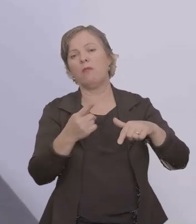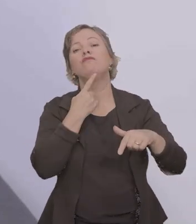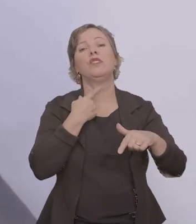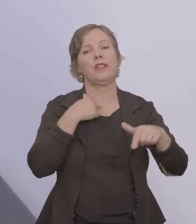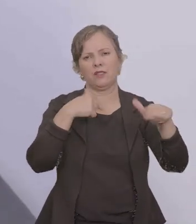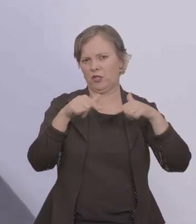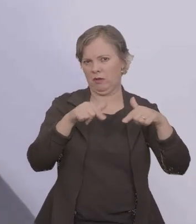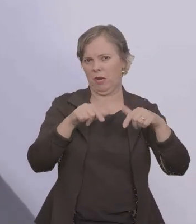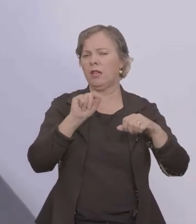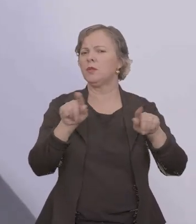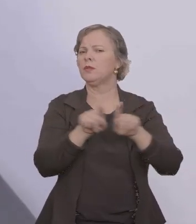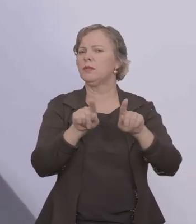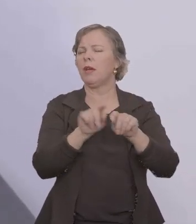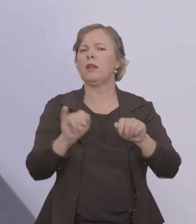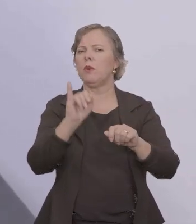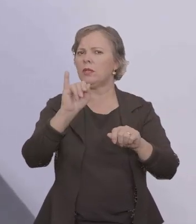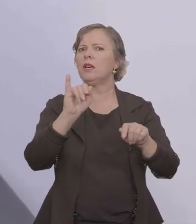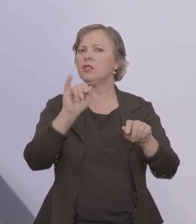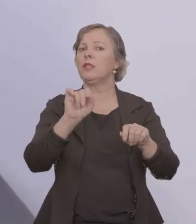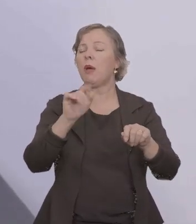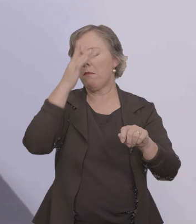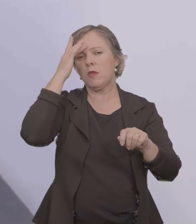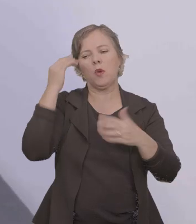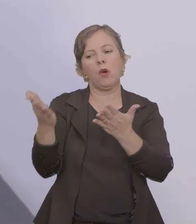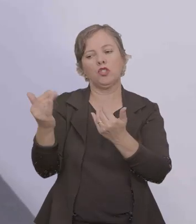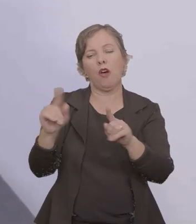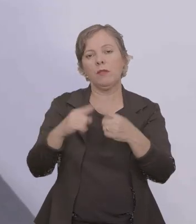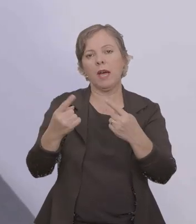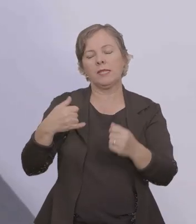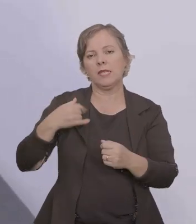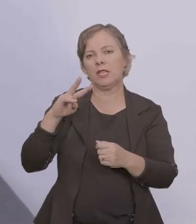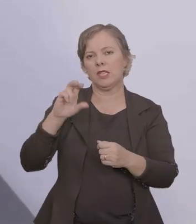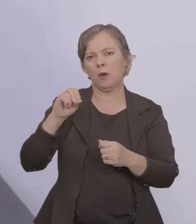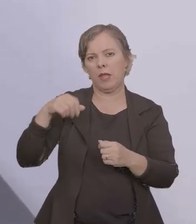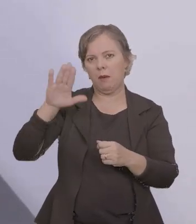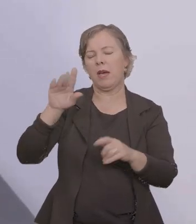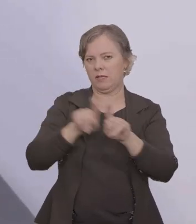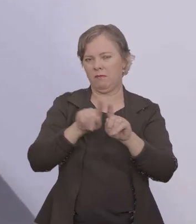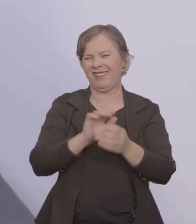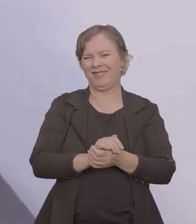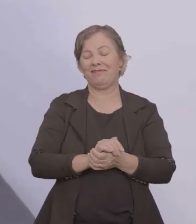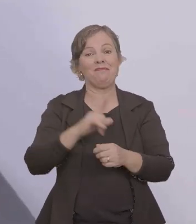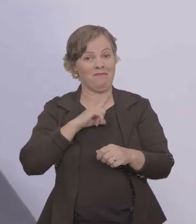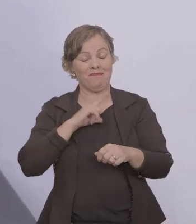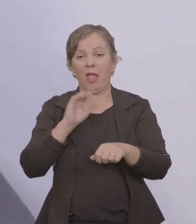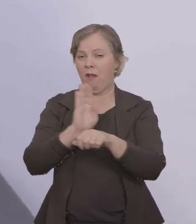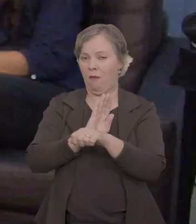atuar. Né? Isso também vale para os perfis com 50 a mais. Tem um filme que eu gosto